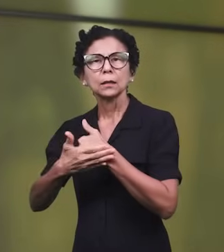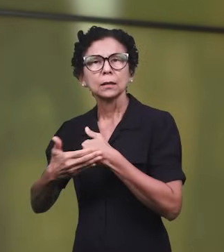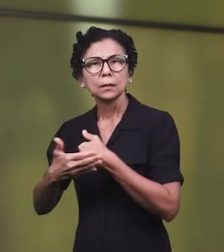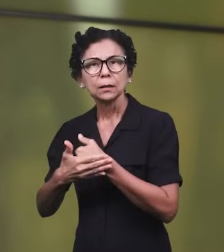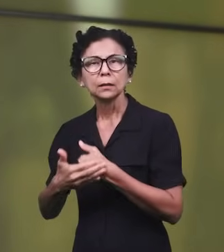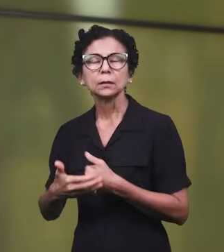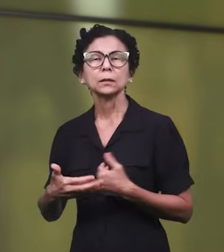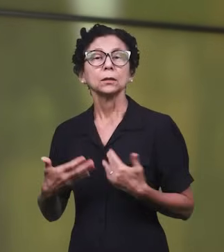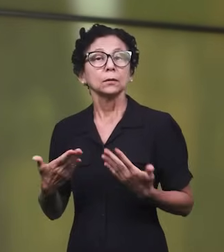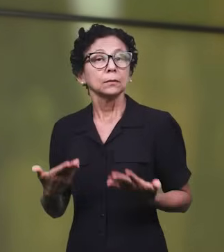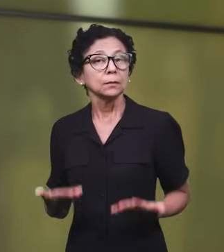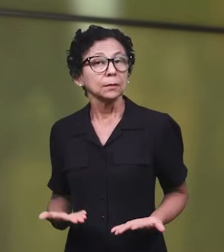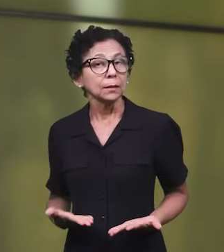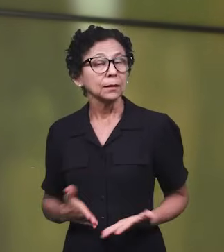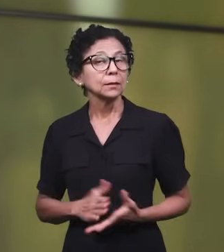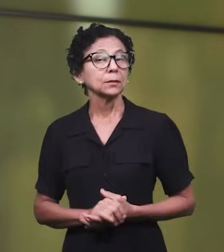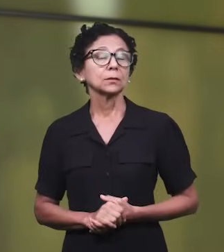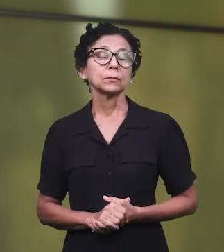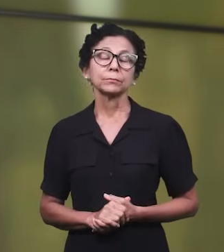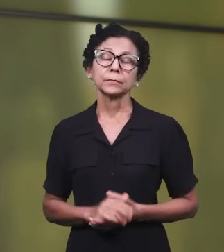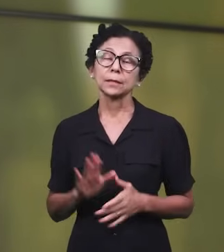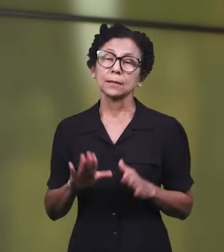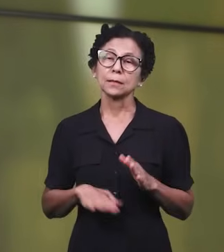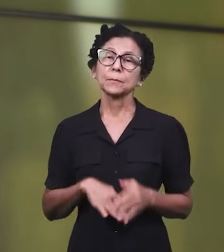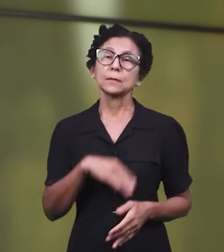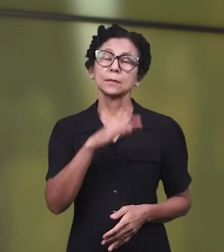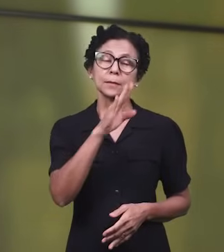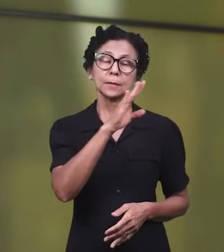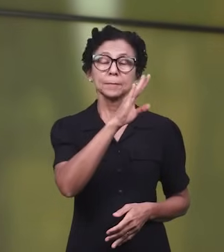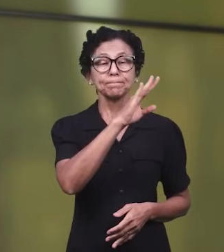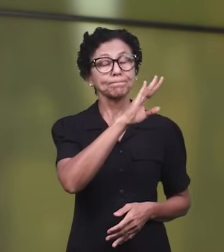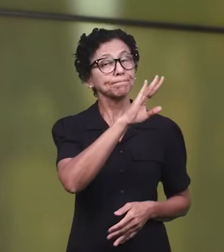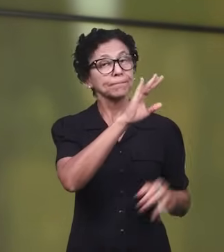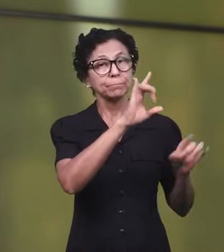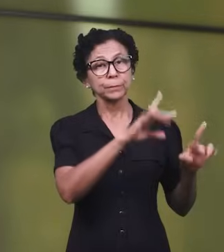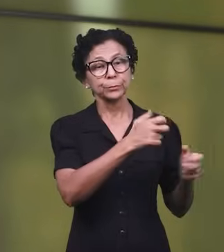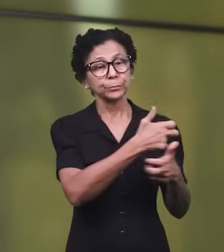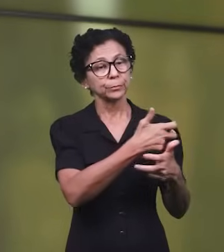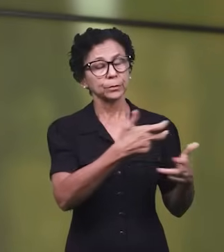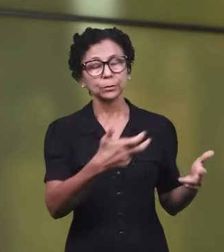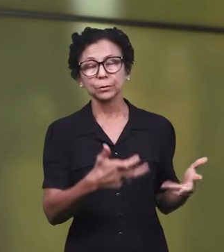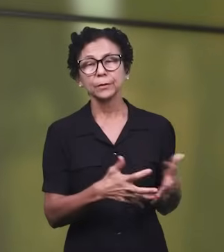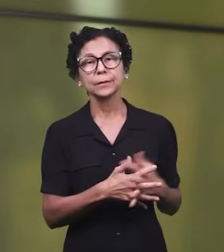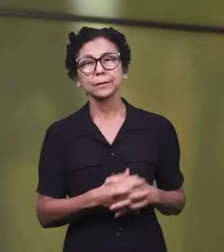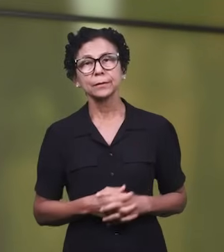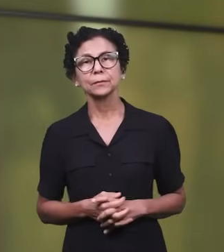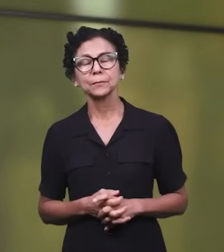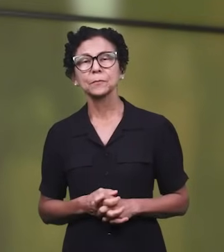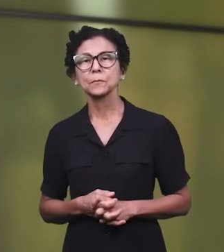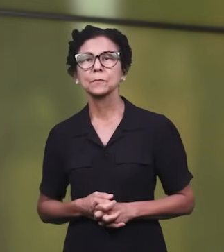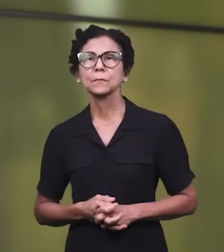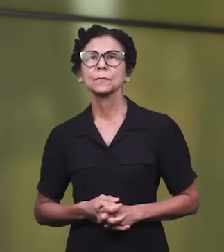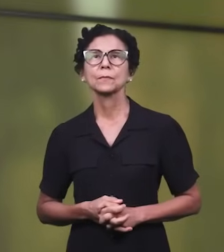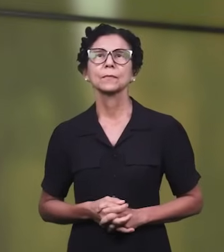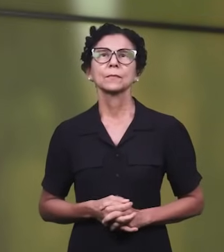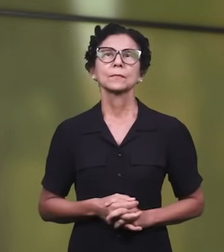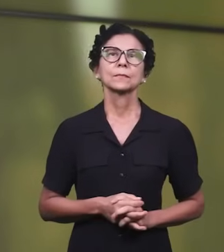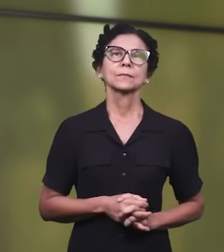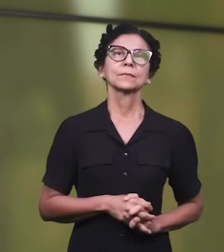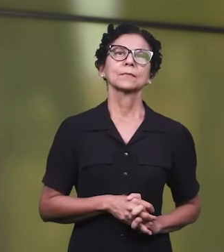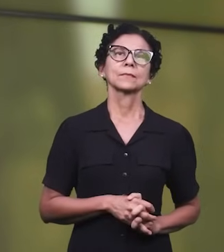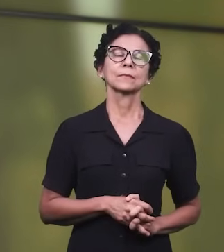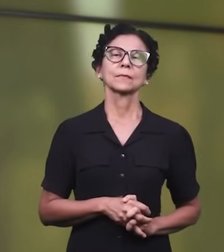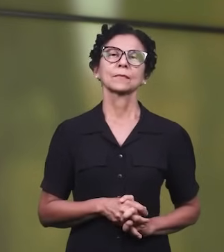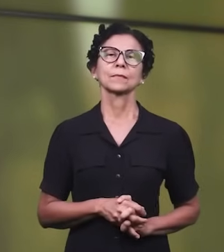entender as renúncias. E naquela aula que o pastor Gino te dá, Obra como Forma de Vida, que é sobre Ana, ele faz